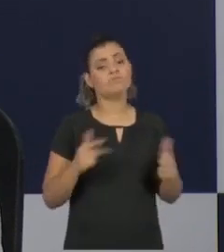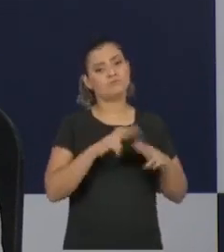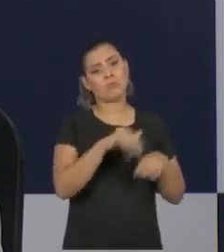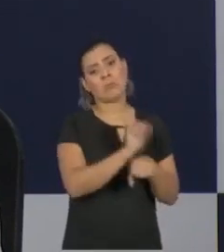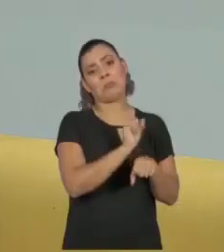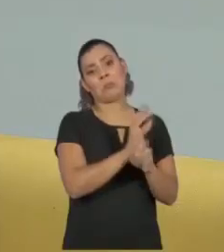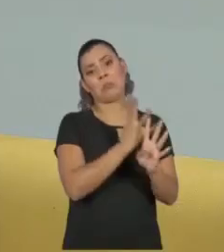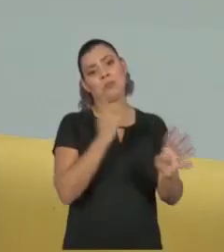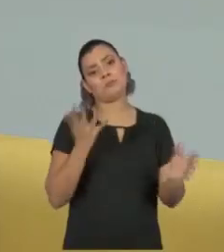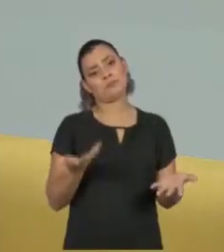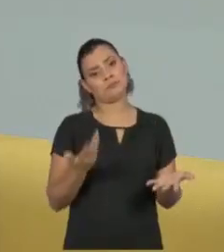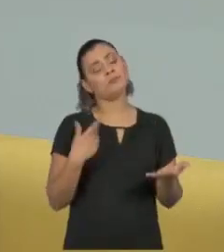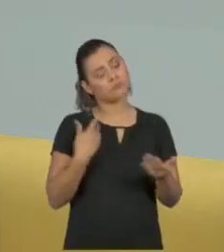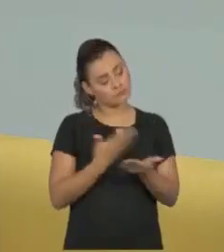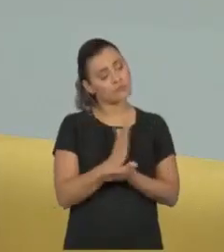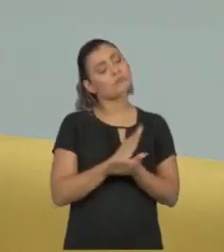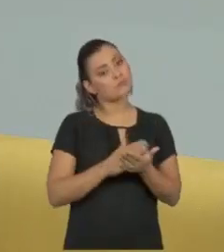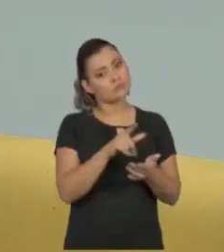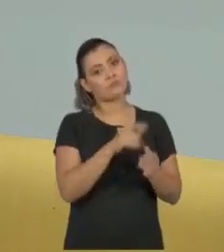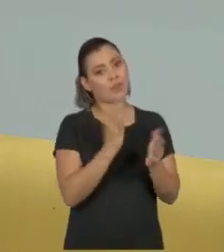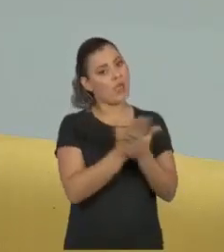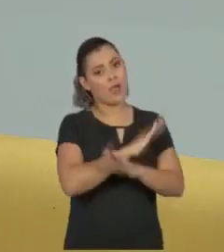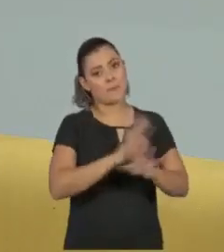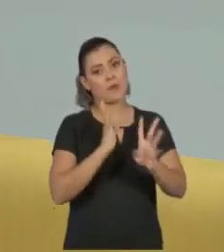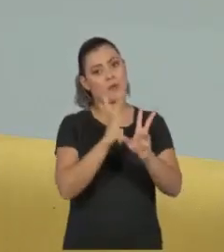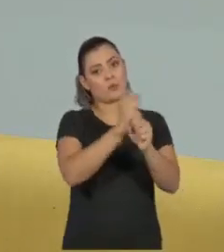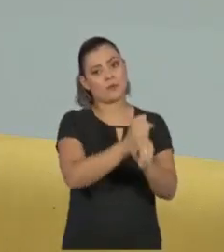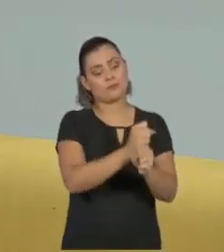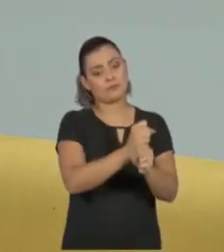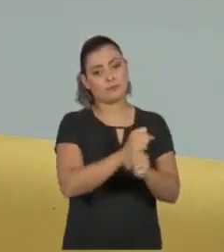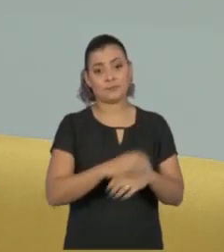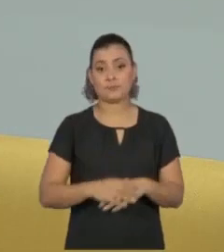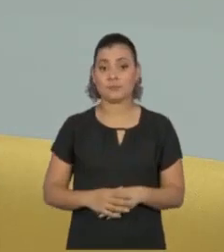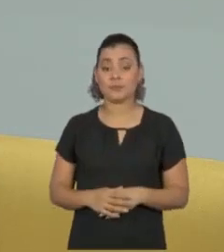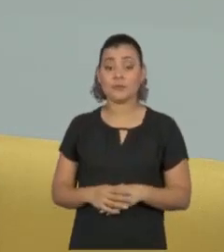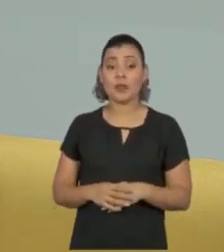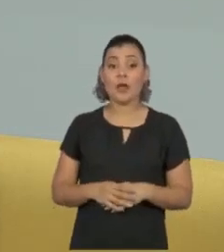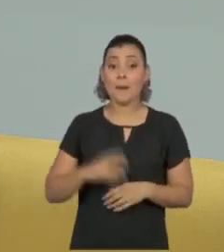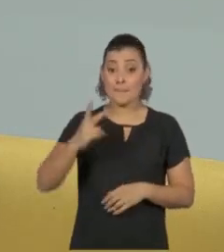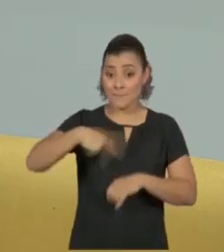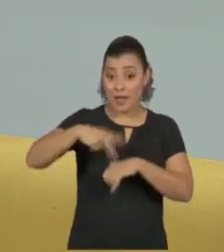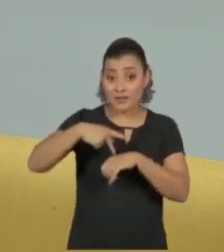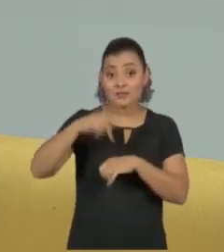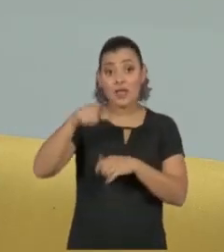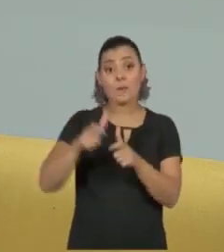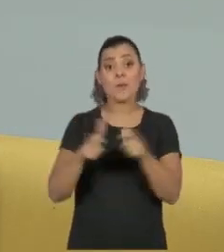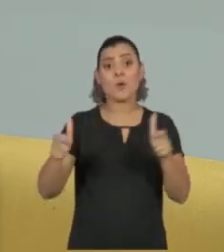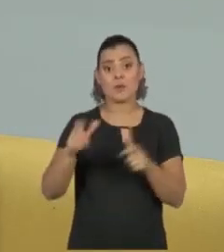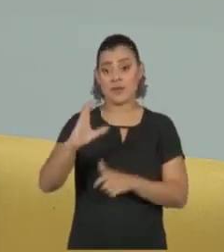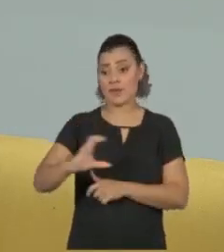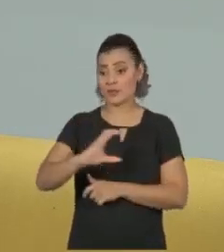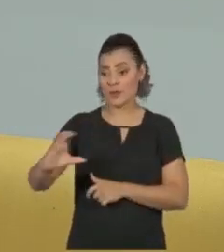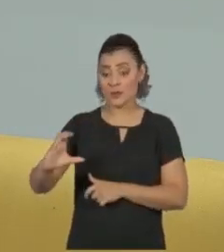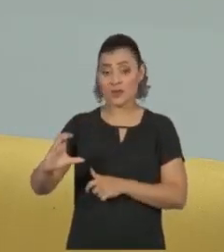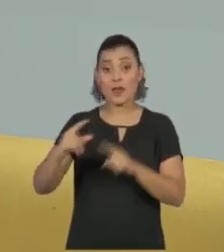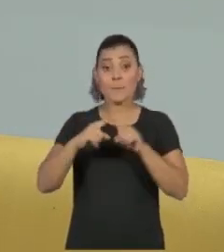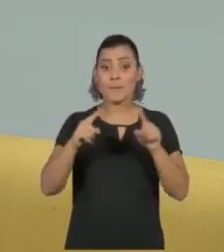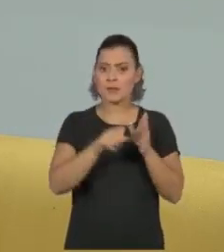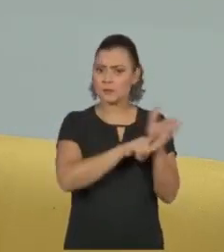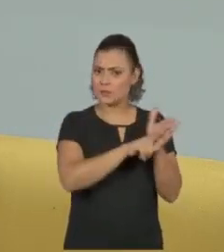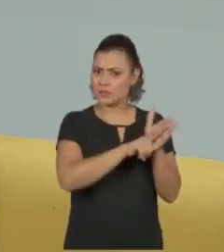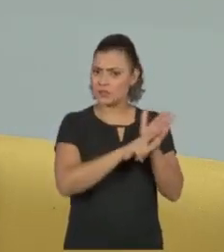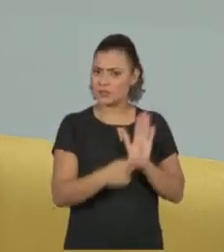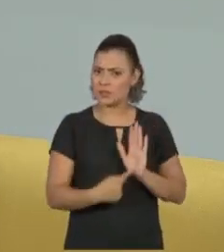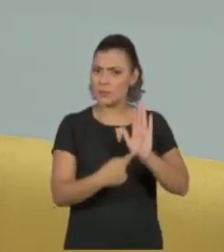aguardar na fila. O Brasil é um país de maioria católica, mas, segundo pesquisa do Instituto